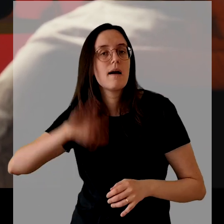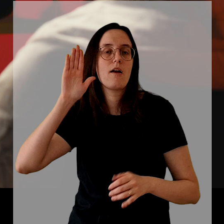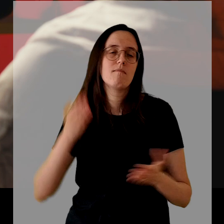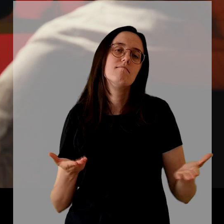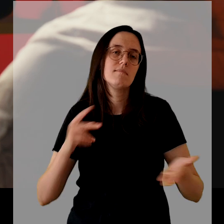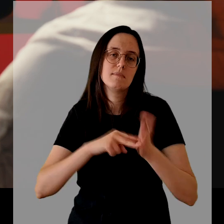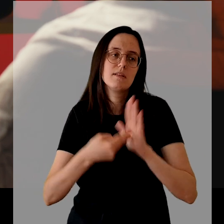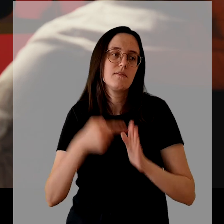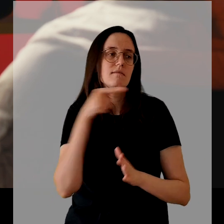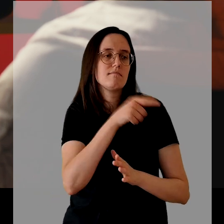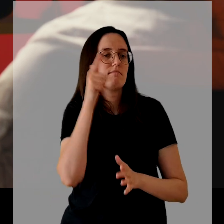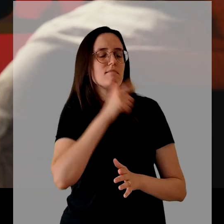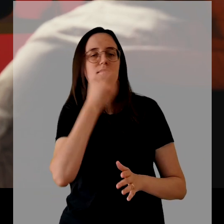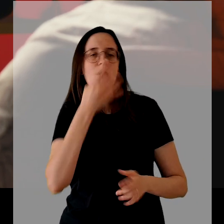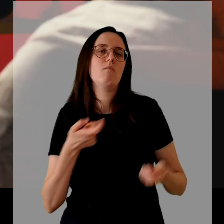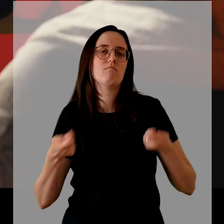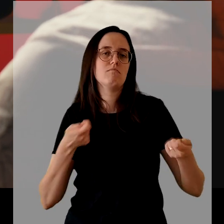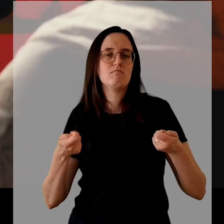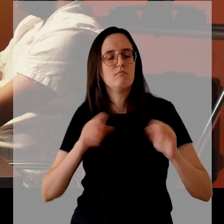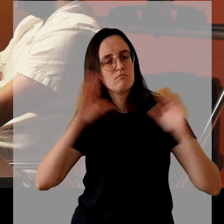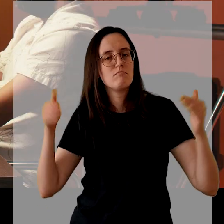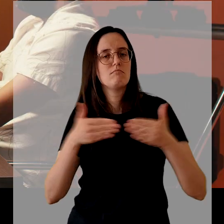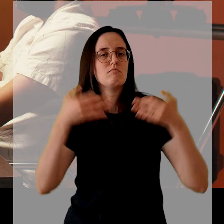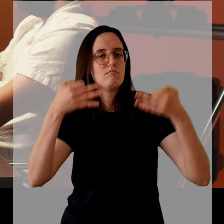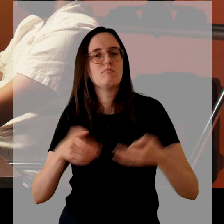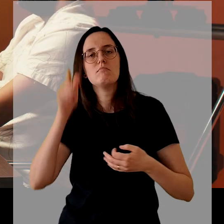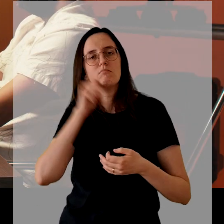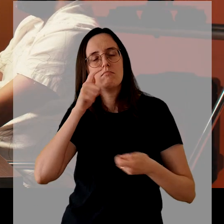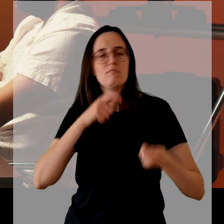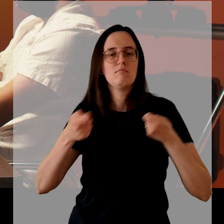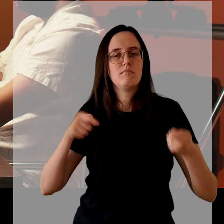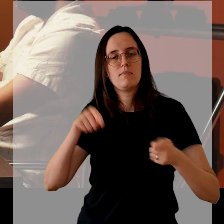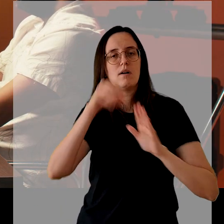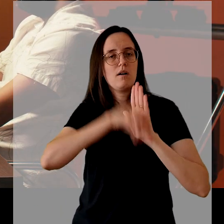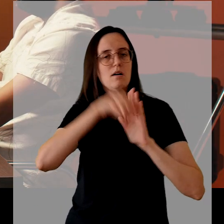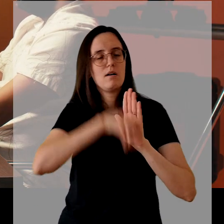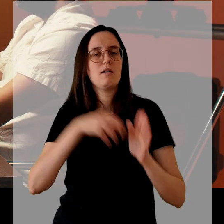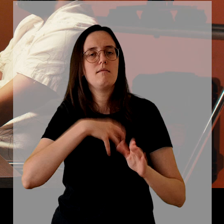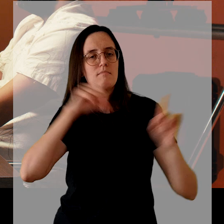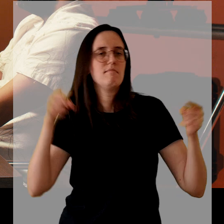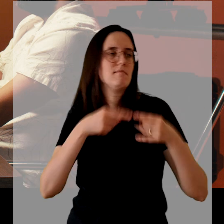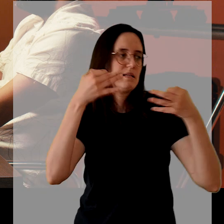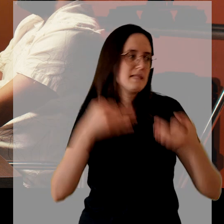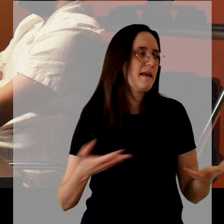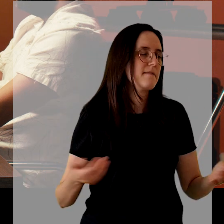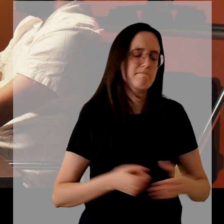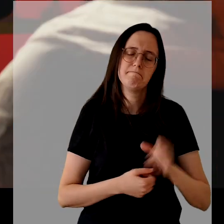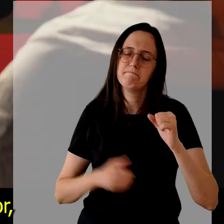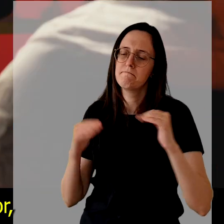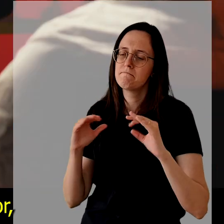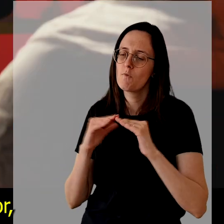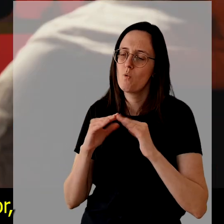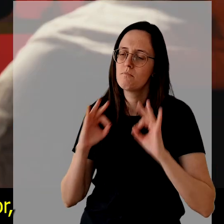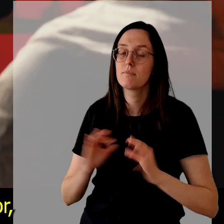maior, quer dizer que você fez uma administração, participou, né, da administração desse orçamento de uma maneira bem efetiva. Sim, né? com